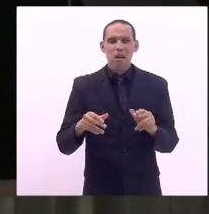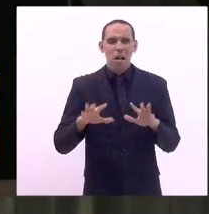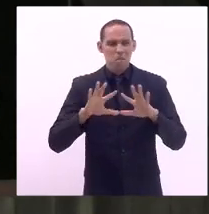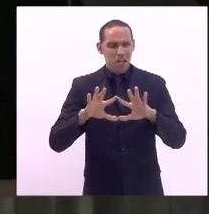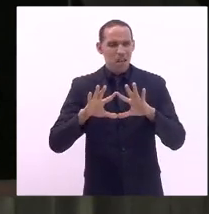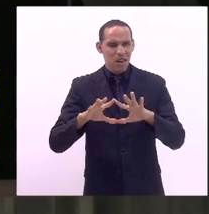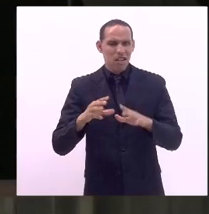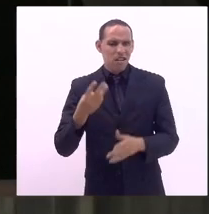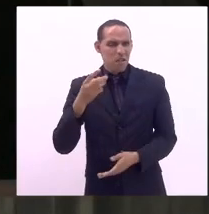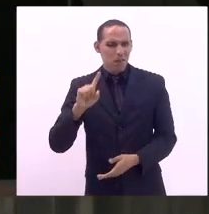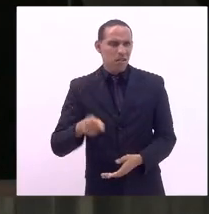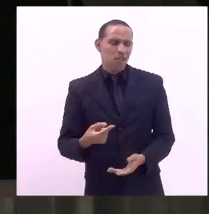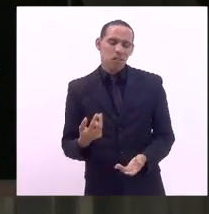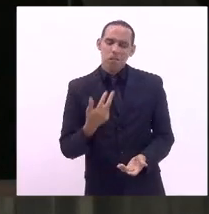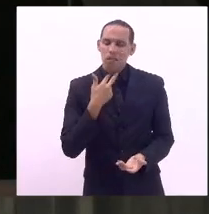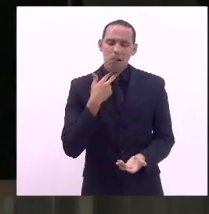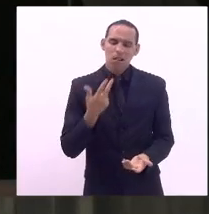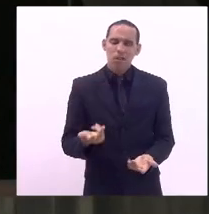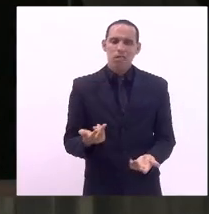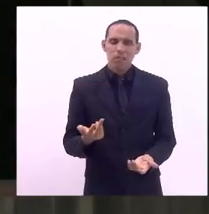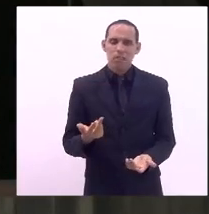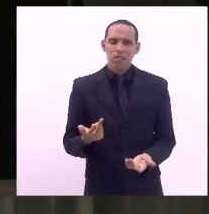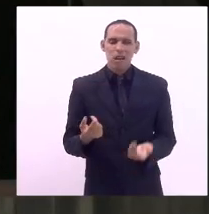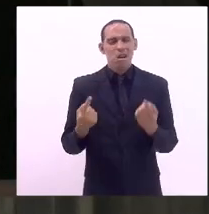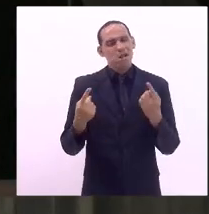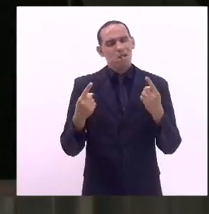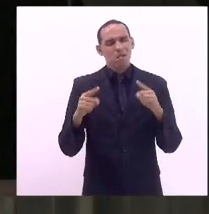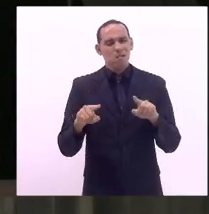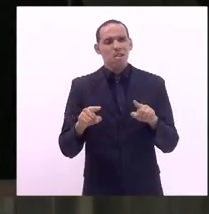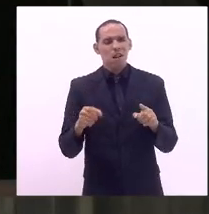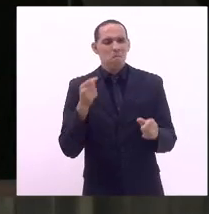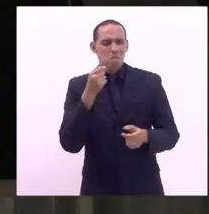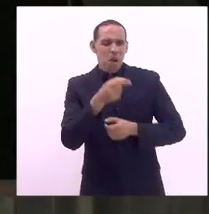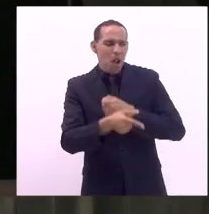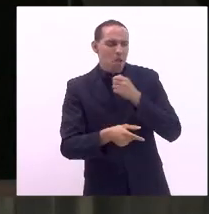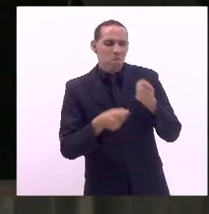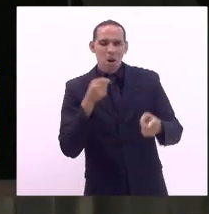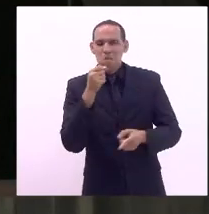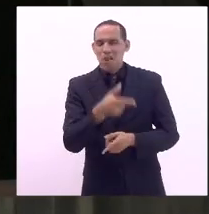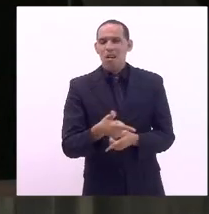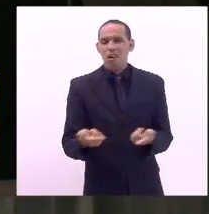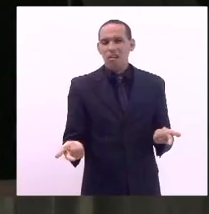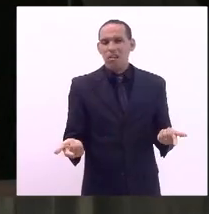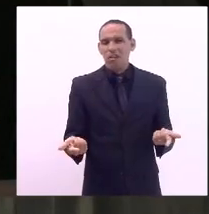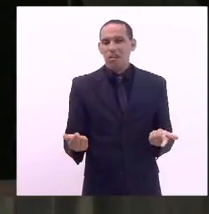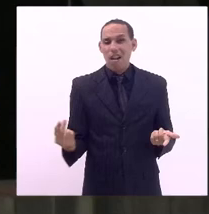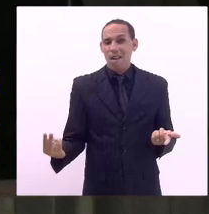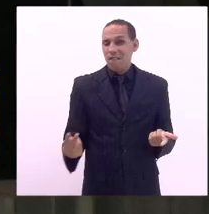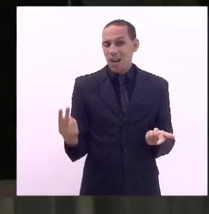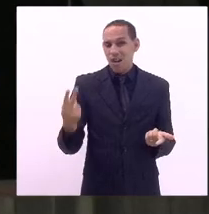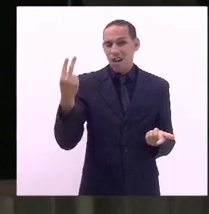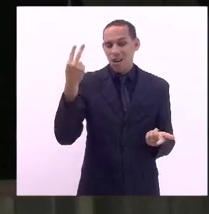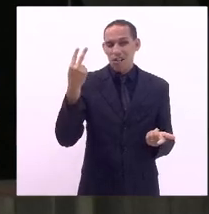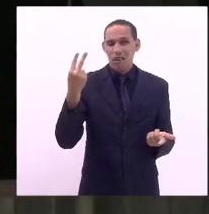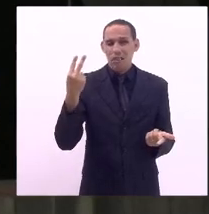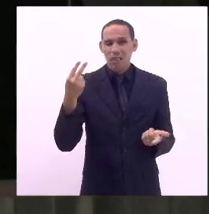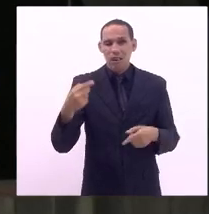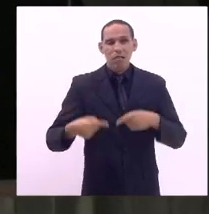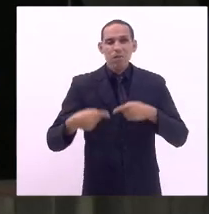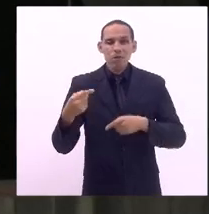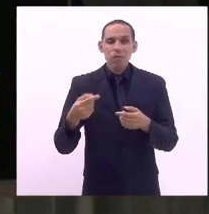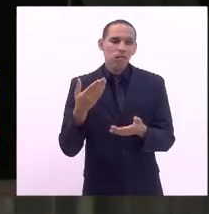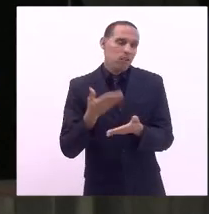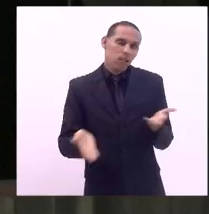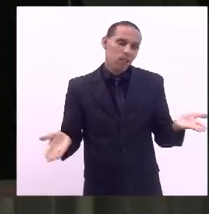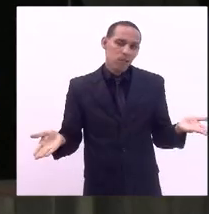milicianos. Então, é esse tipo de ofensa que tira o valor da discussão.